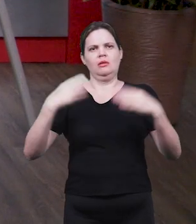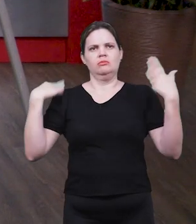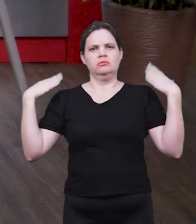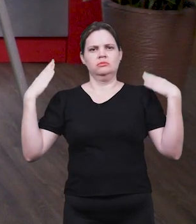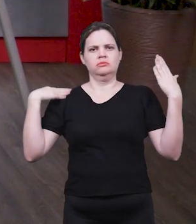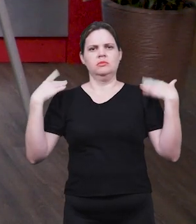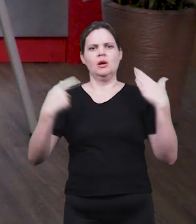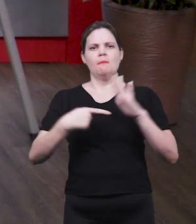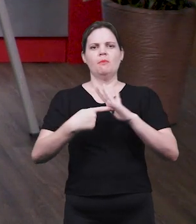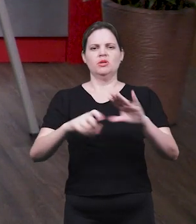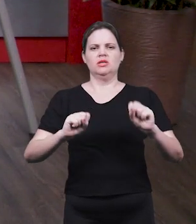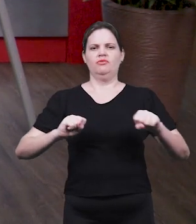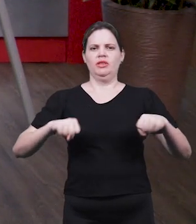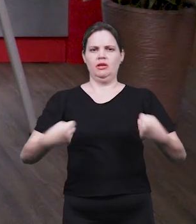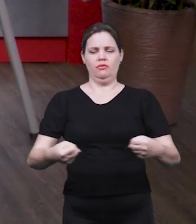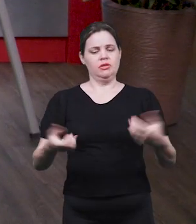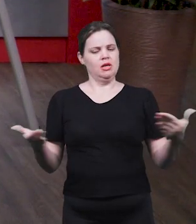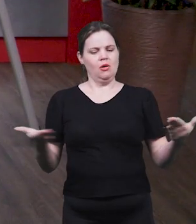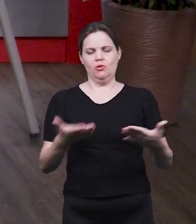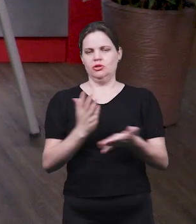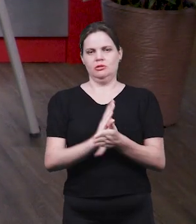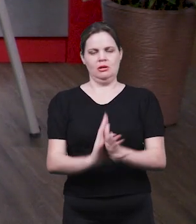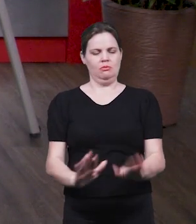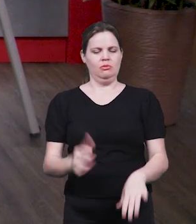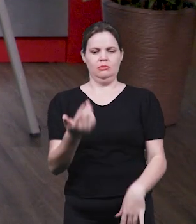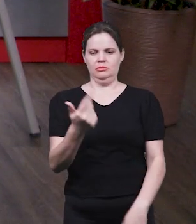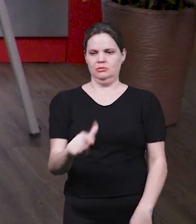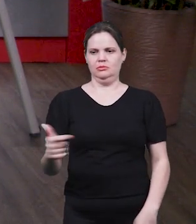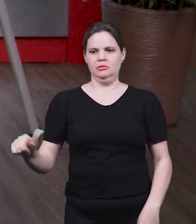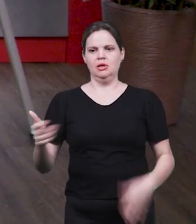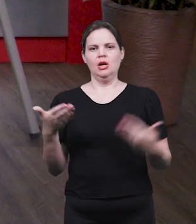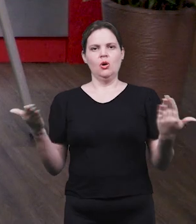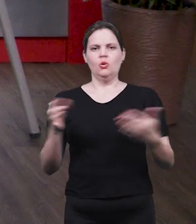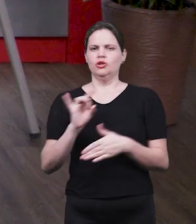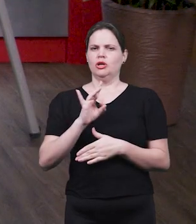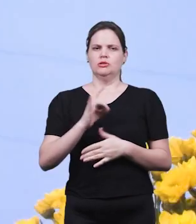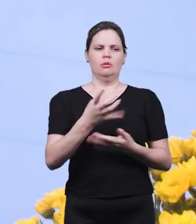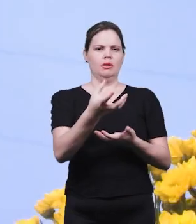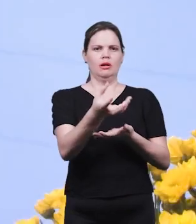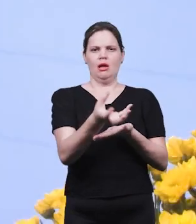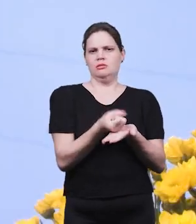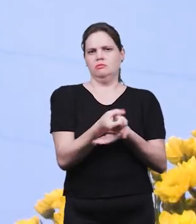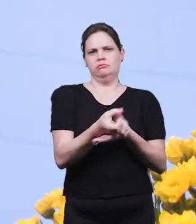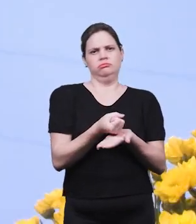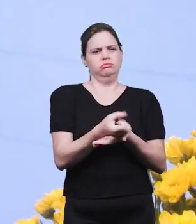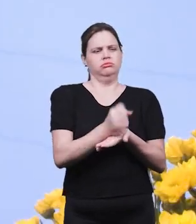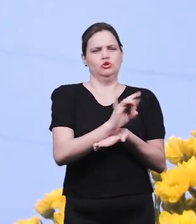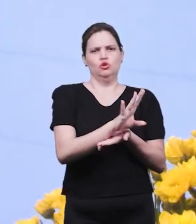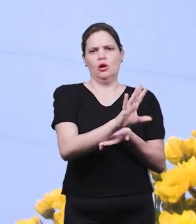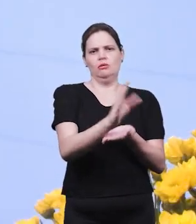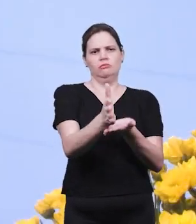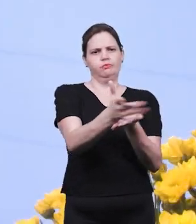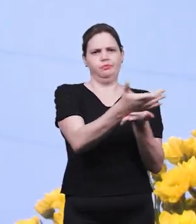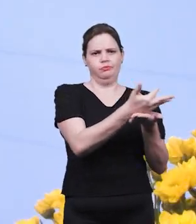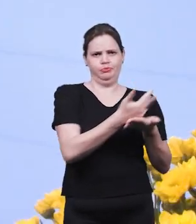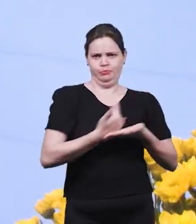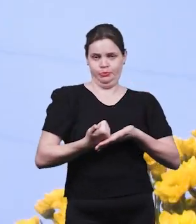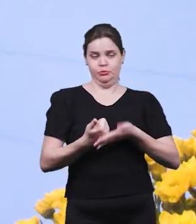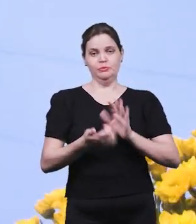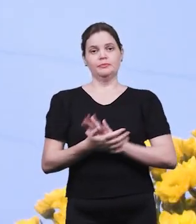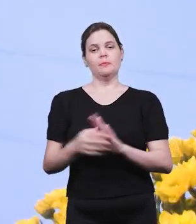da defesa e hoje não mais. Não mais, né? É arrecadatório mesmo. Como é calculado? Se eu deveria